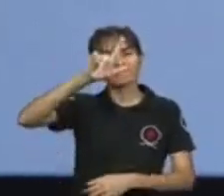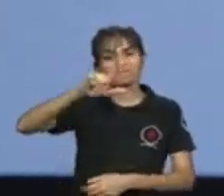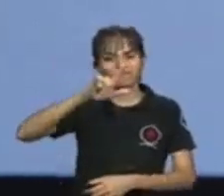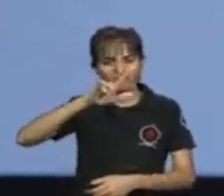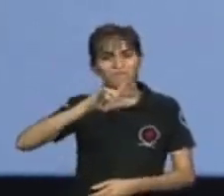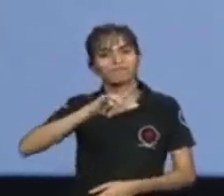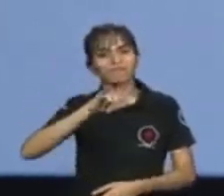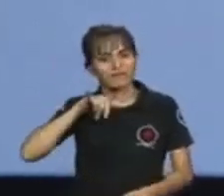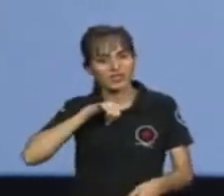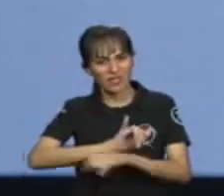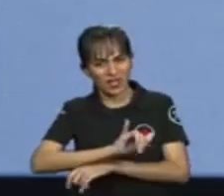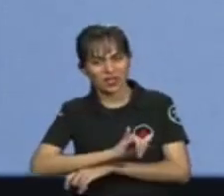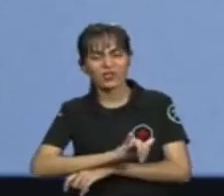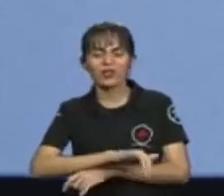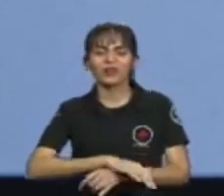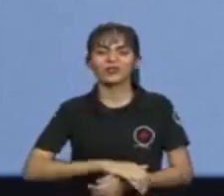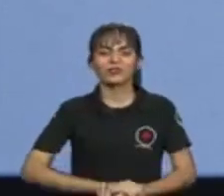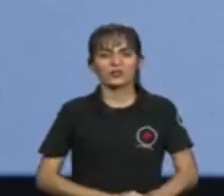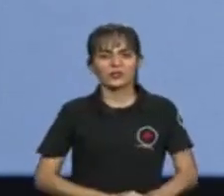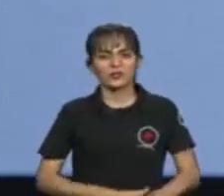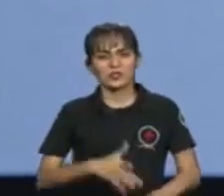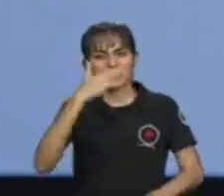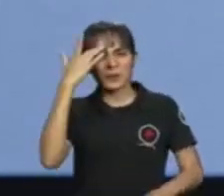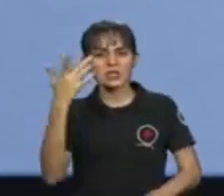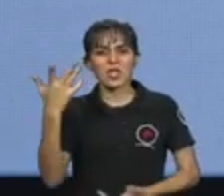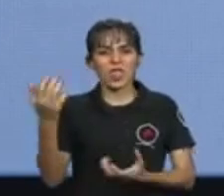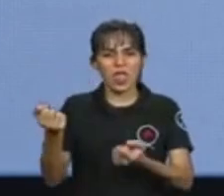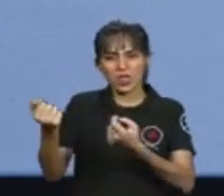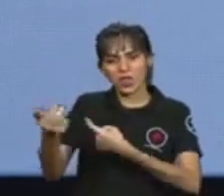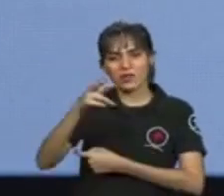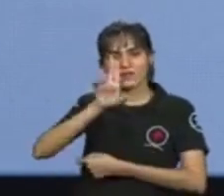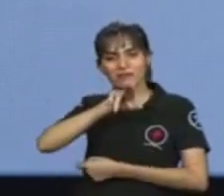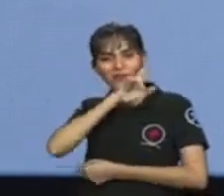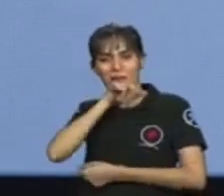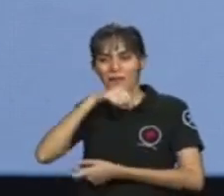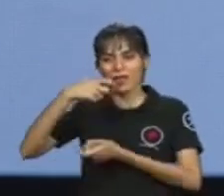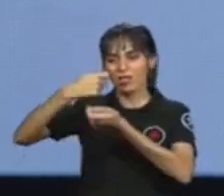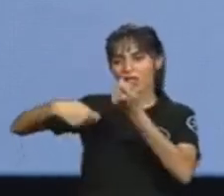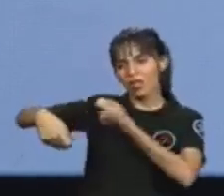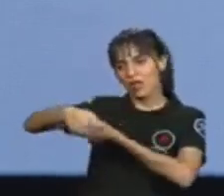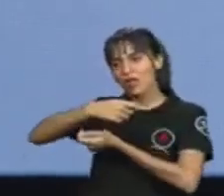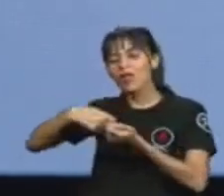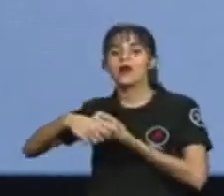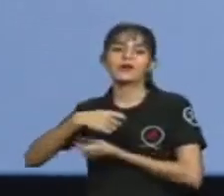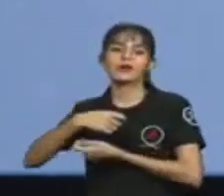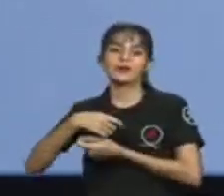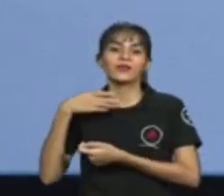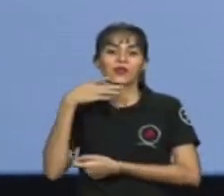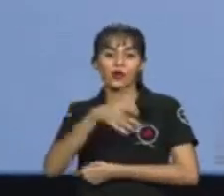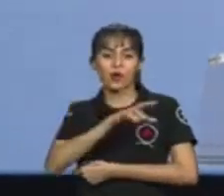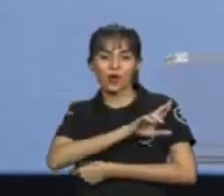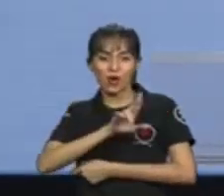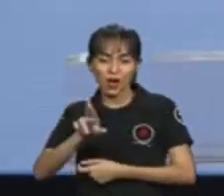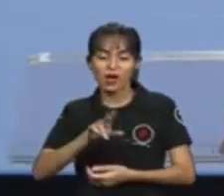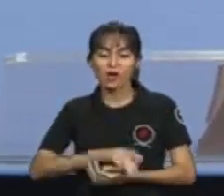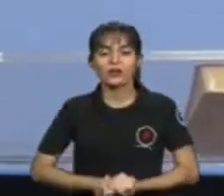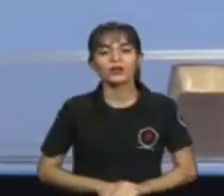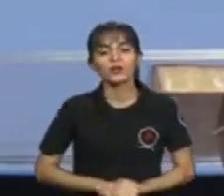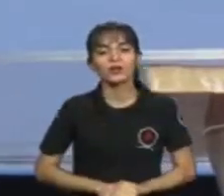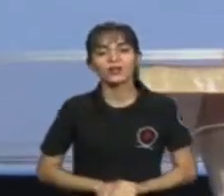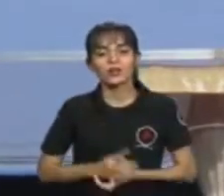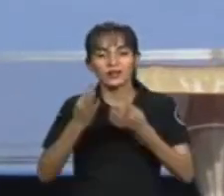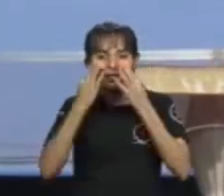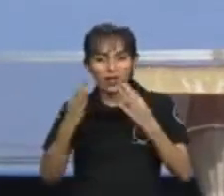quanta gente ainda caindo no conto da serpente. E passar por Roraima e receber testemunhos